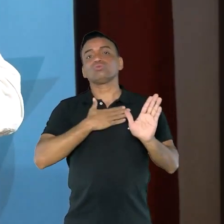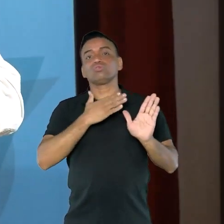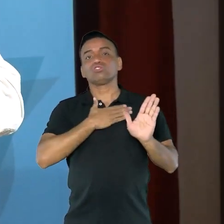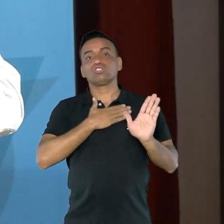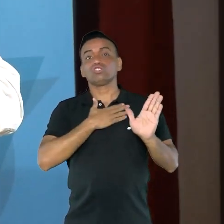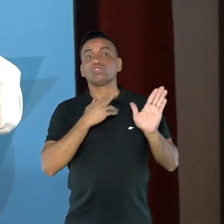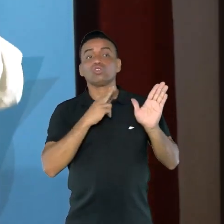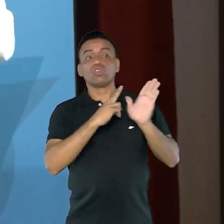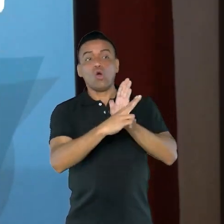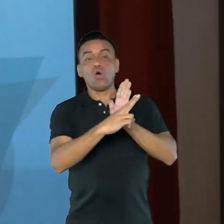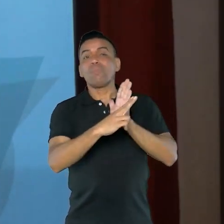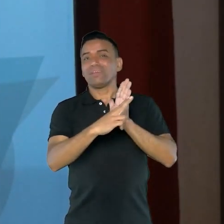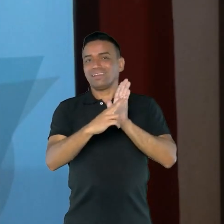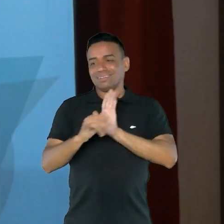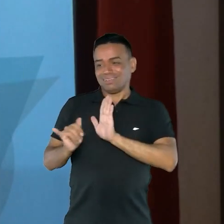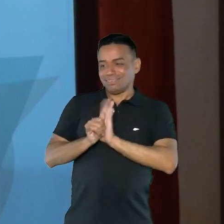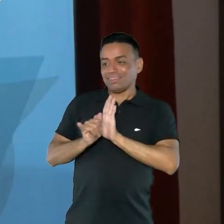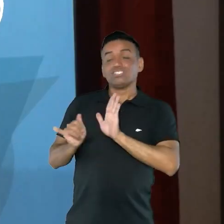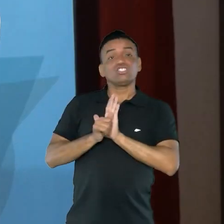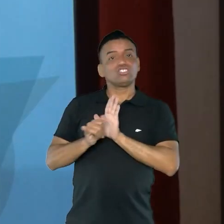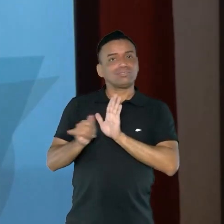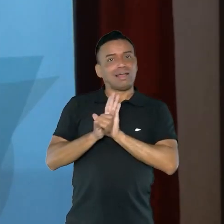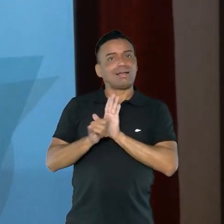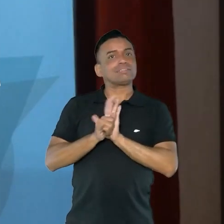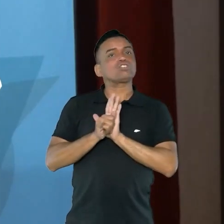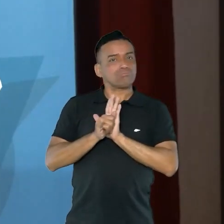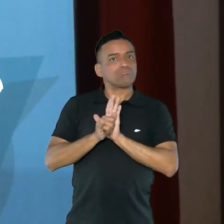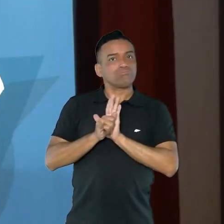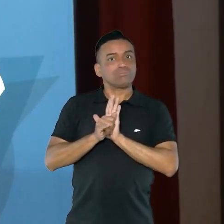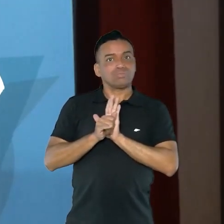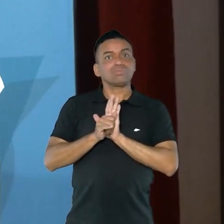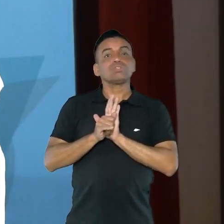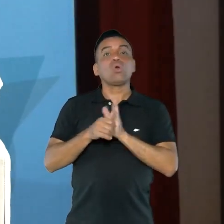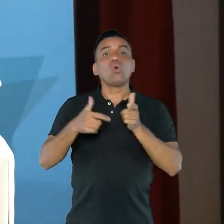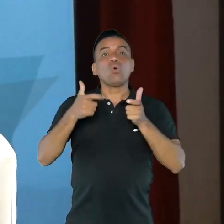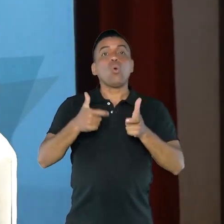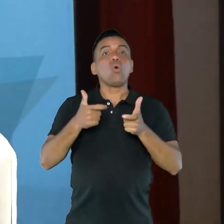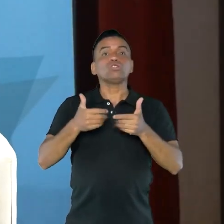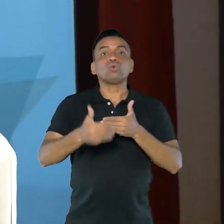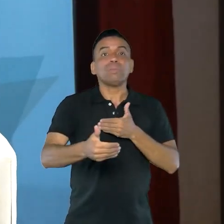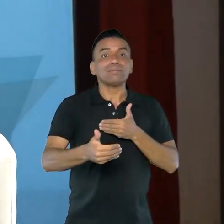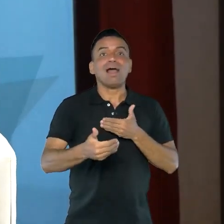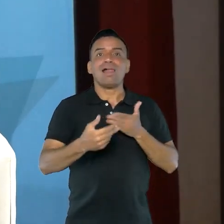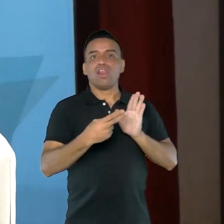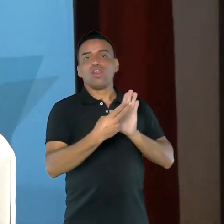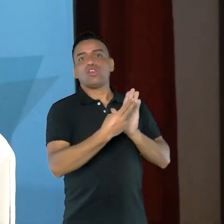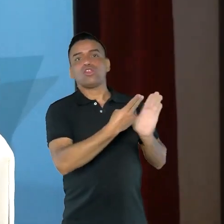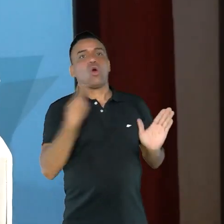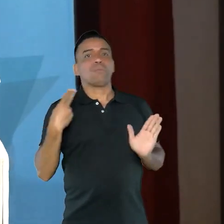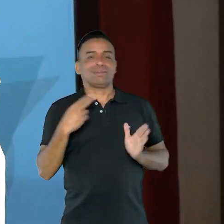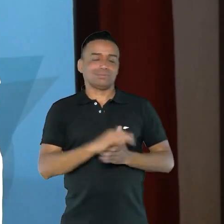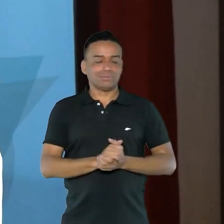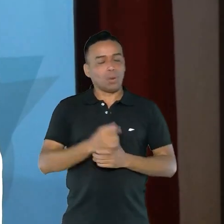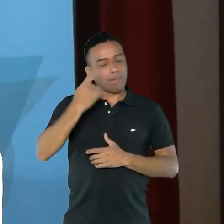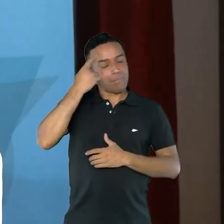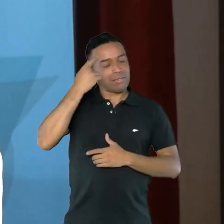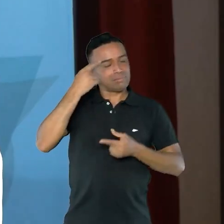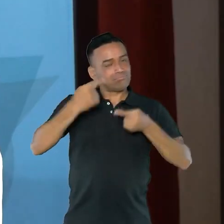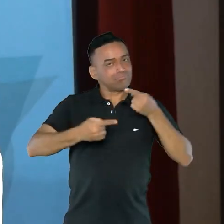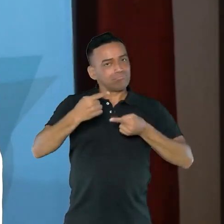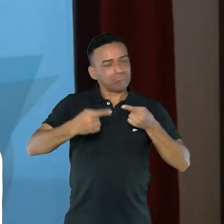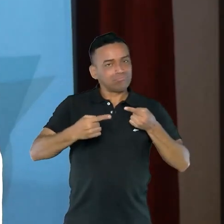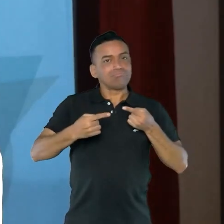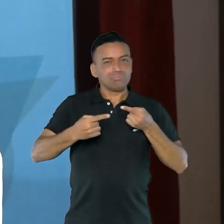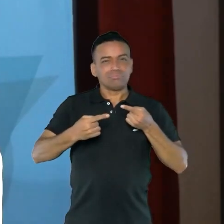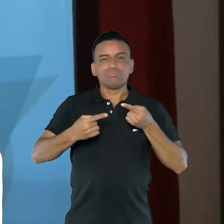pelo próprio nome, né? Então, quando a gente pensa, por exemplo, o debate sobre o sincretismo, é algo que não dá